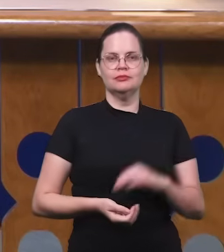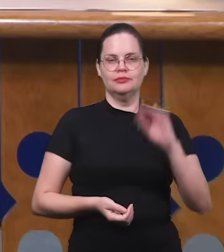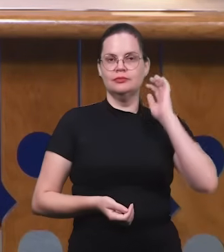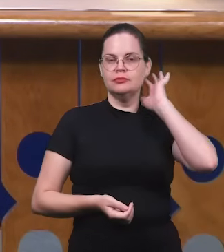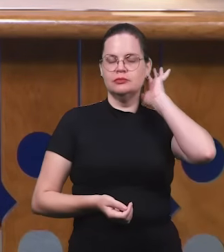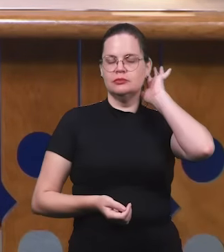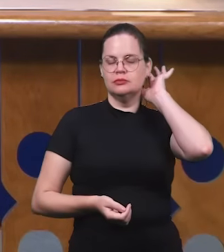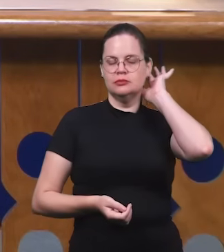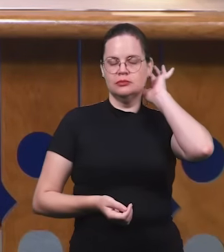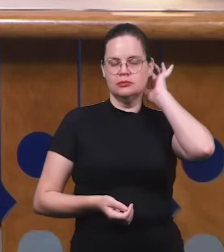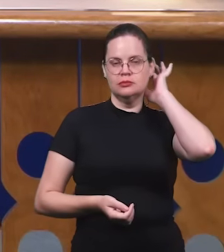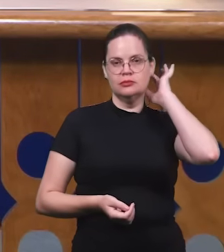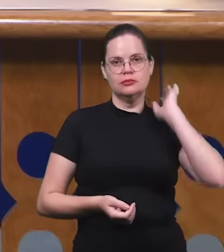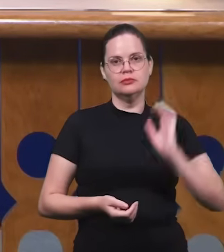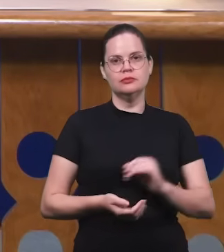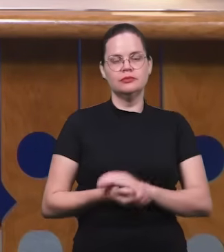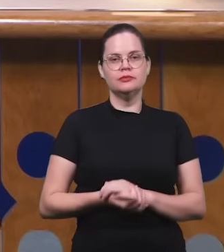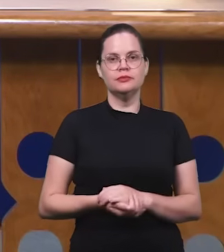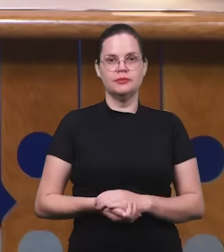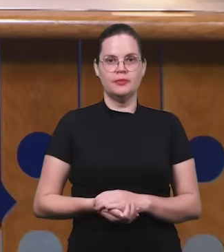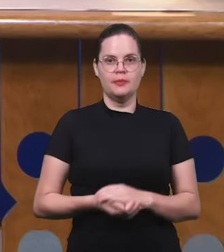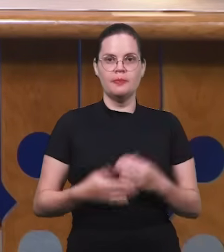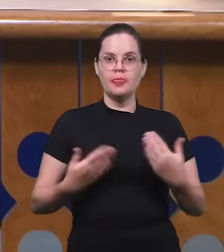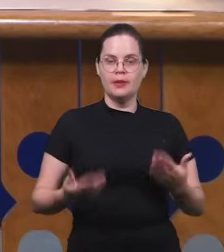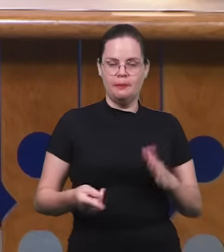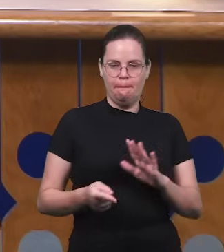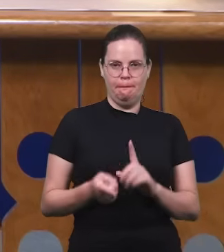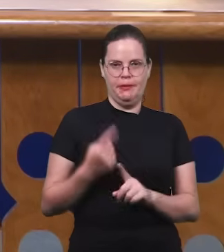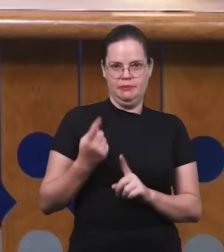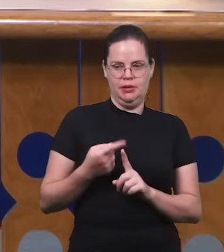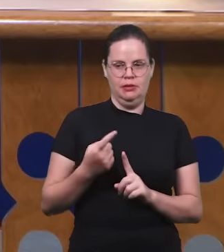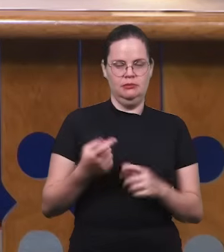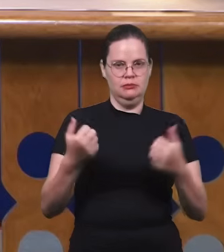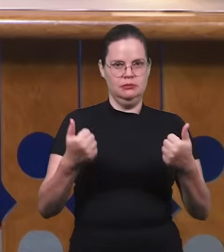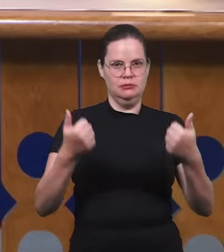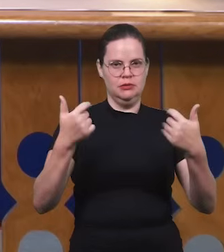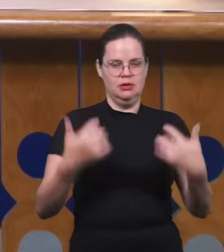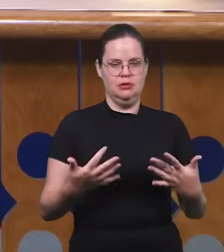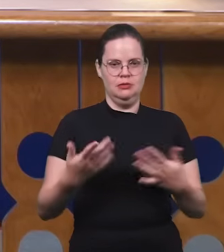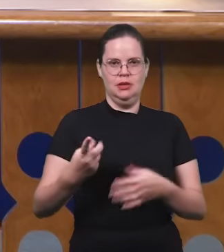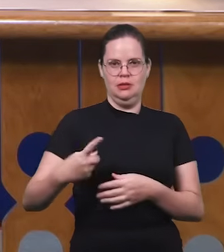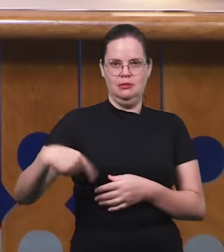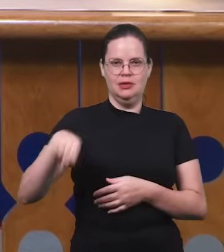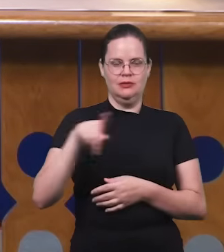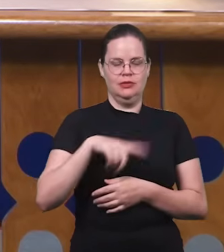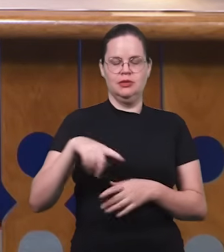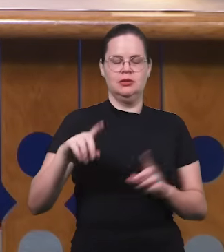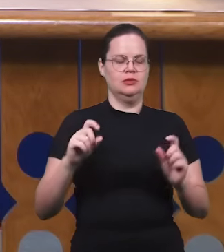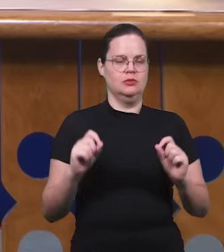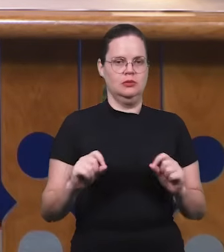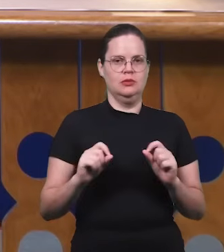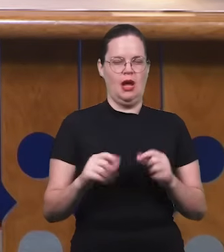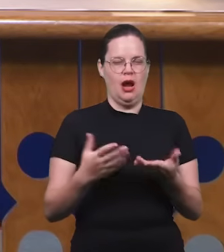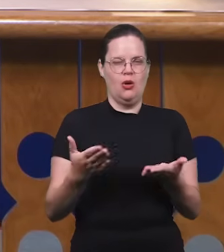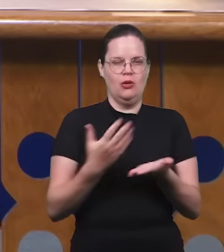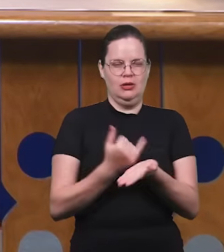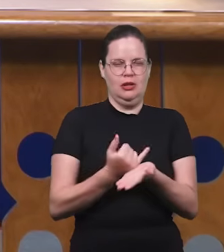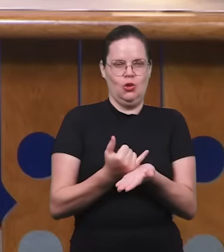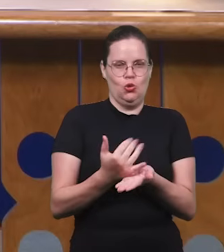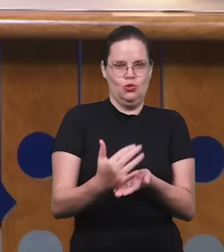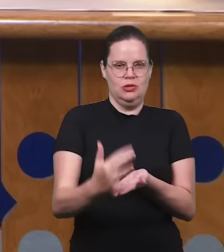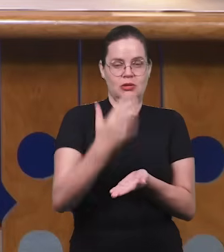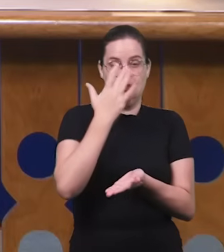eu gostaria de abordar com os irmãos, nessa palavra introdutória desse mês